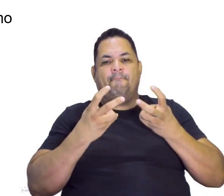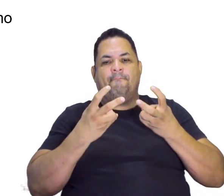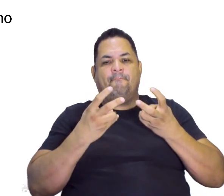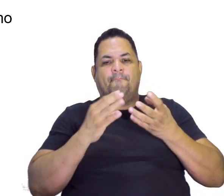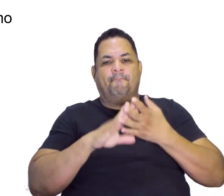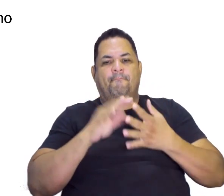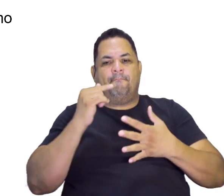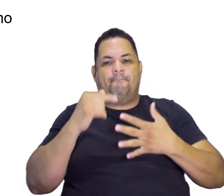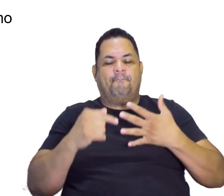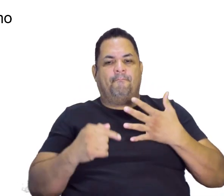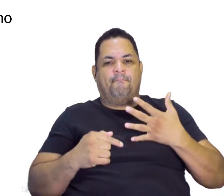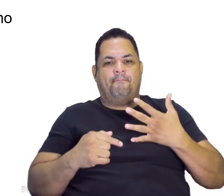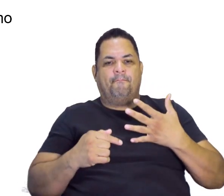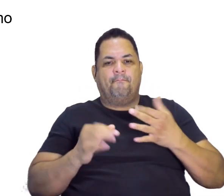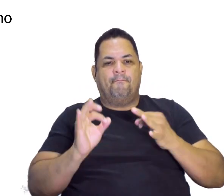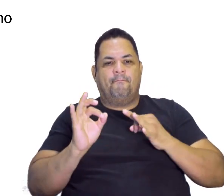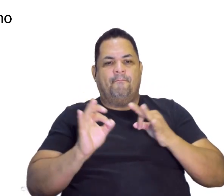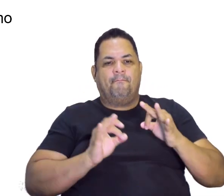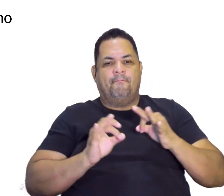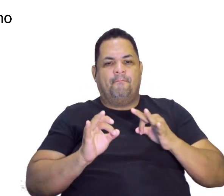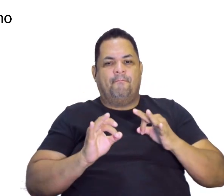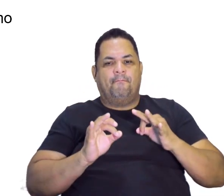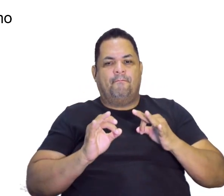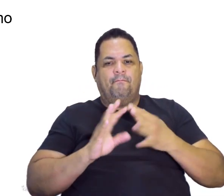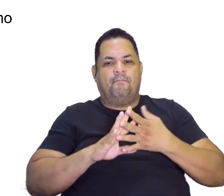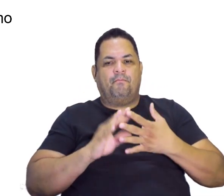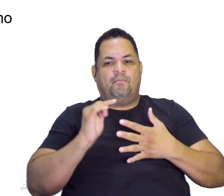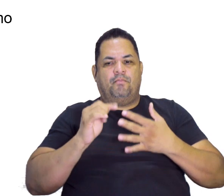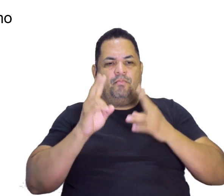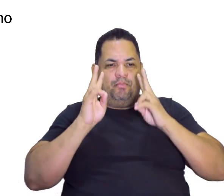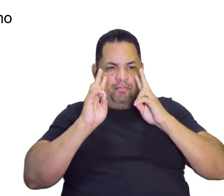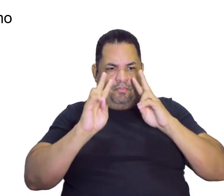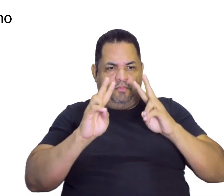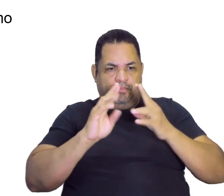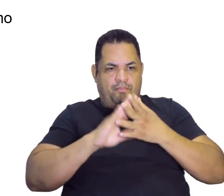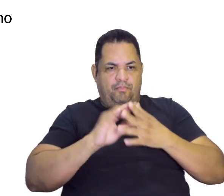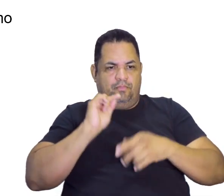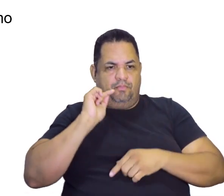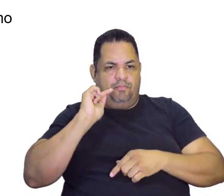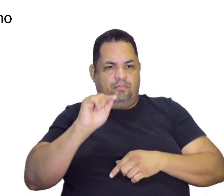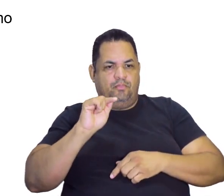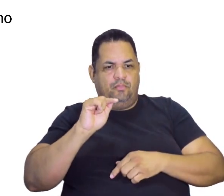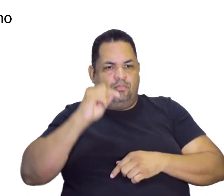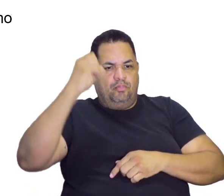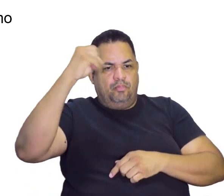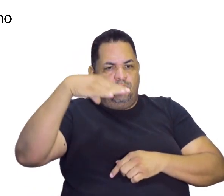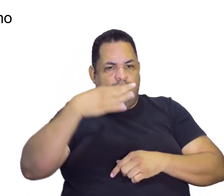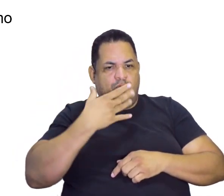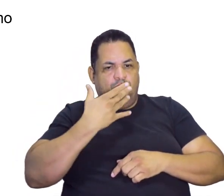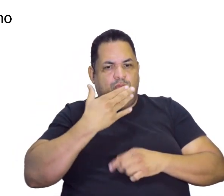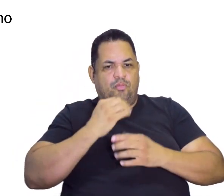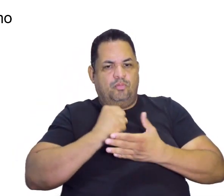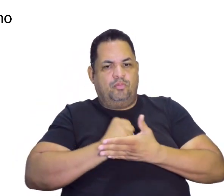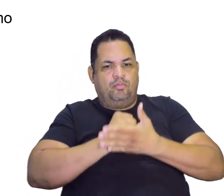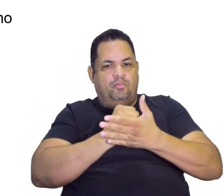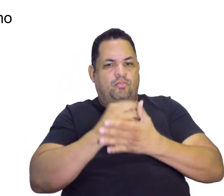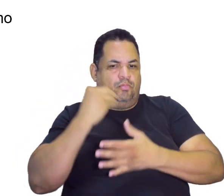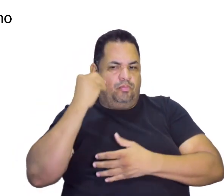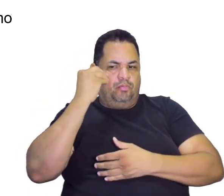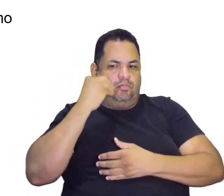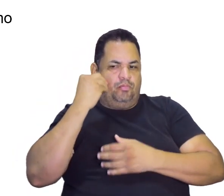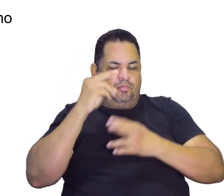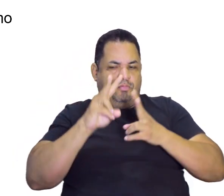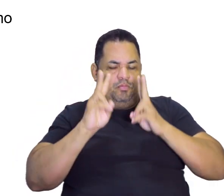da percepção perceptual, que destaca os elementos visuais como ponto, luz e cor, baseado